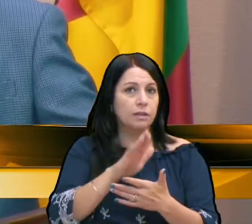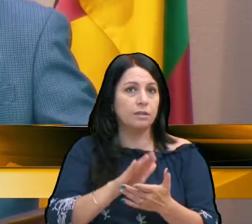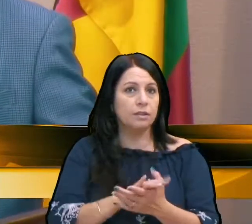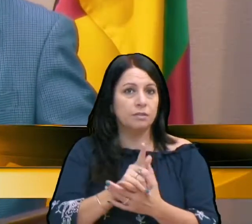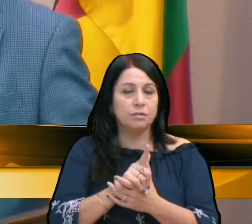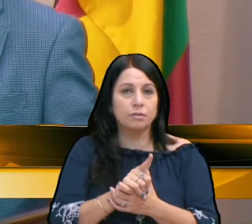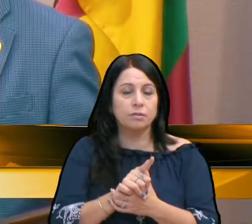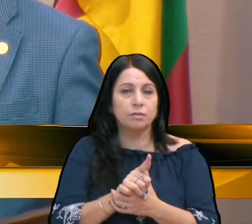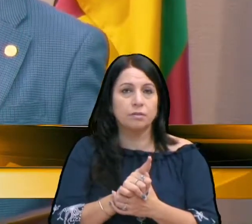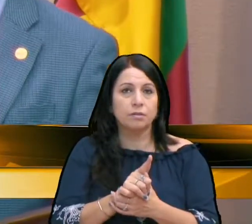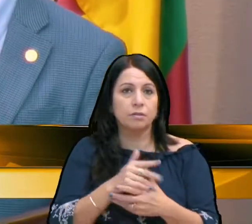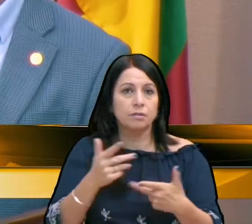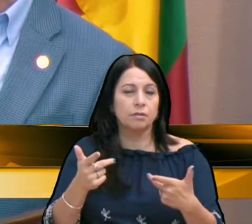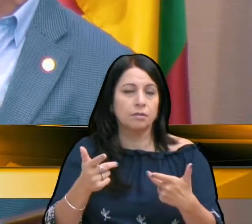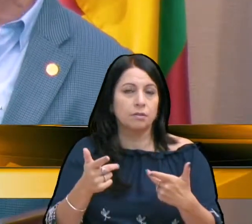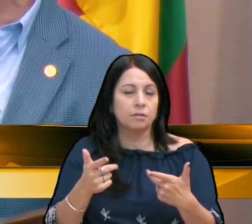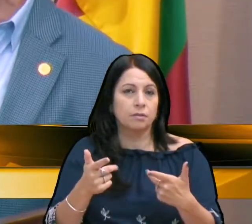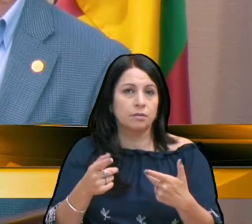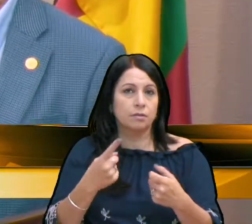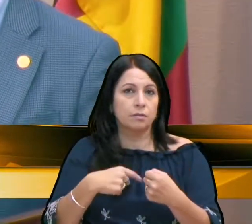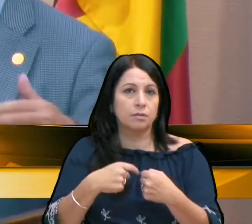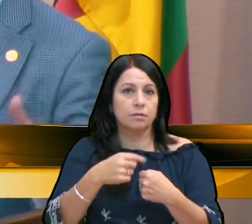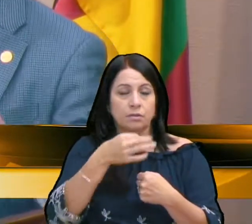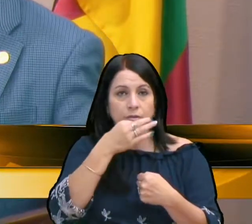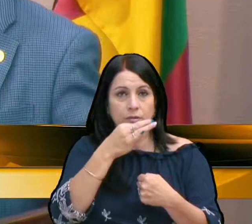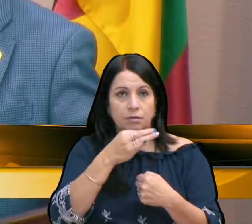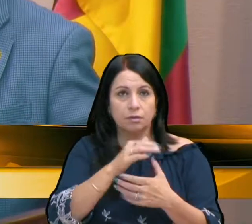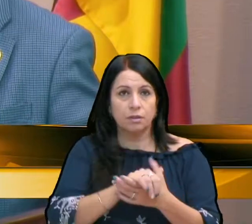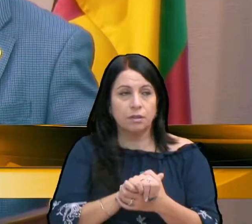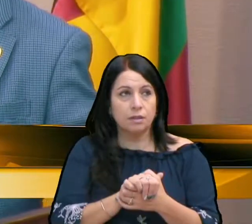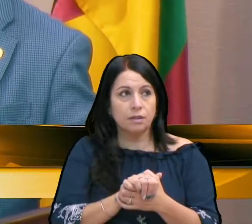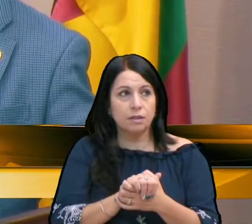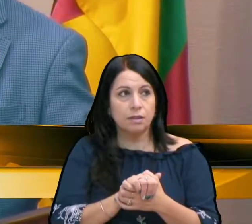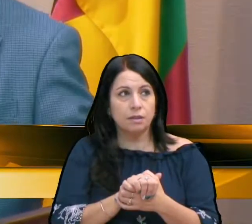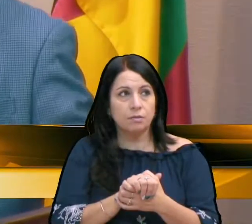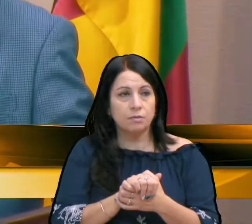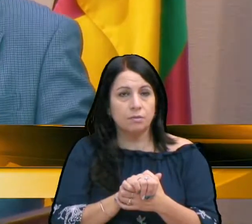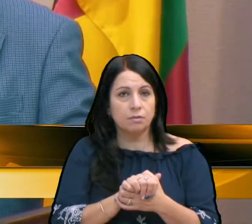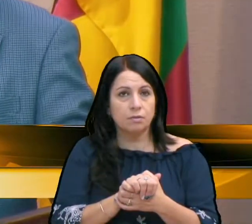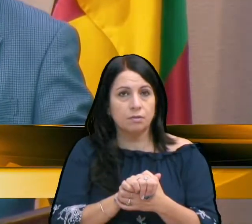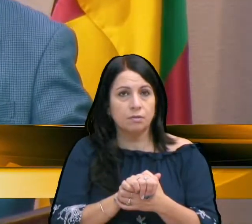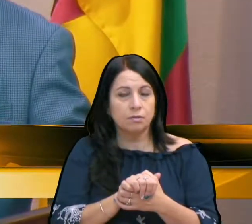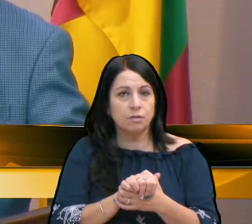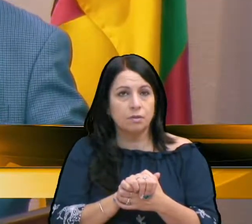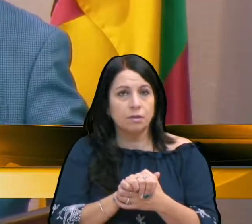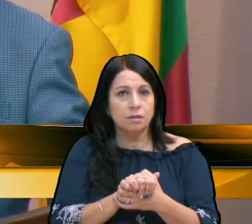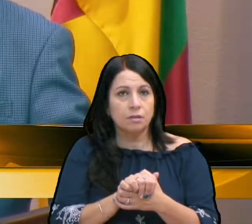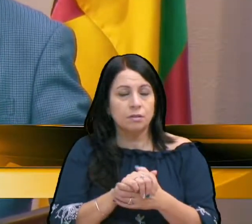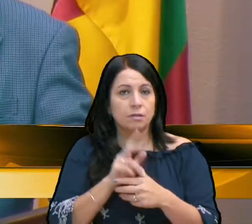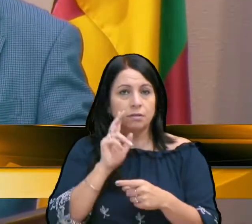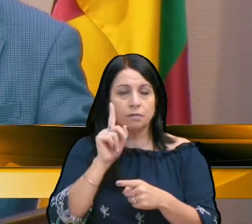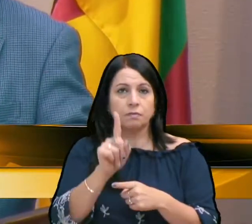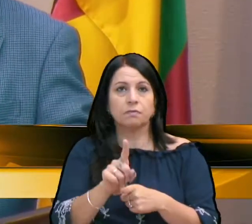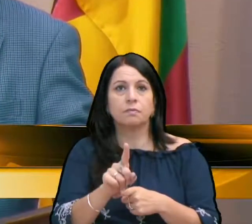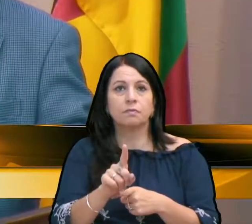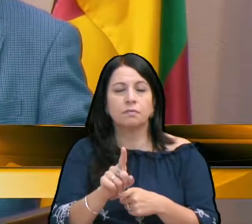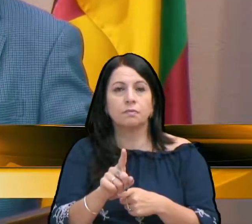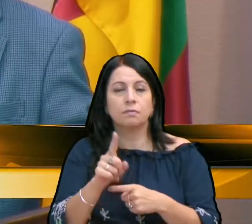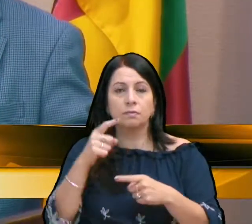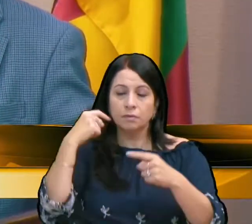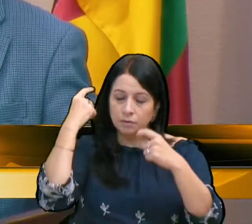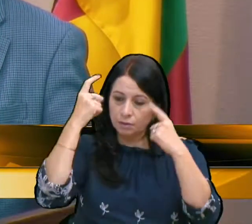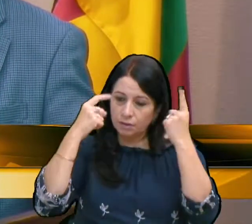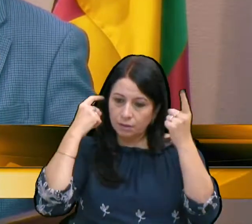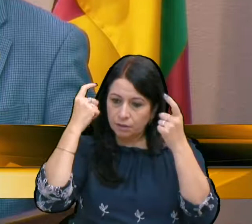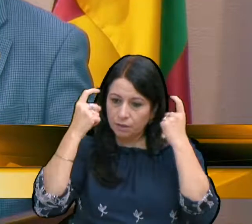pessoalização de coisas, porque o município de Caxias do Sul está acima, e eu não quero acreditar que está muito acima dessa questão. Mas essa preocupação